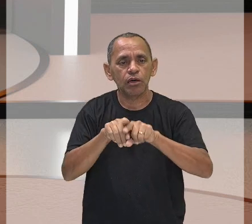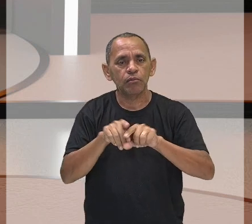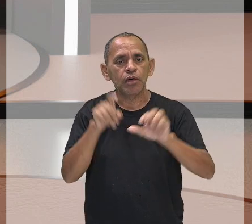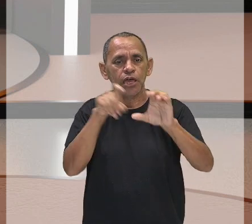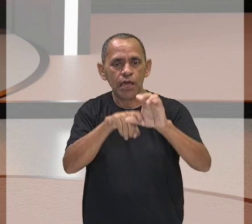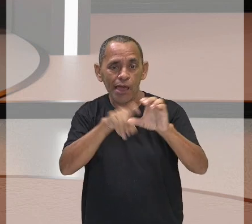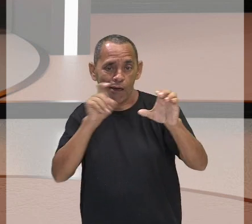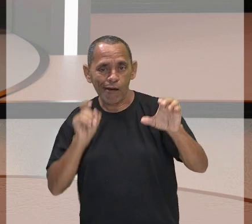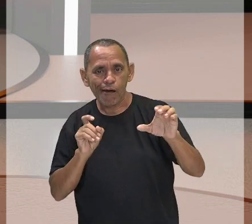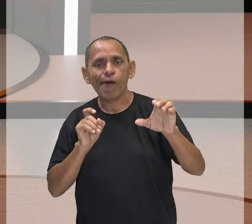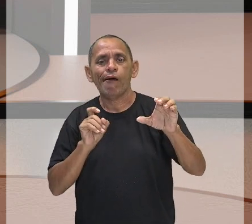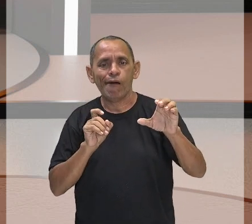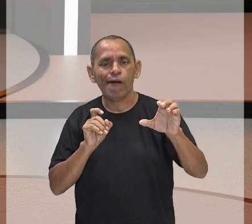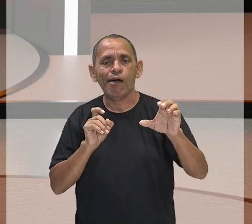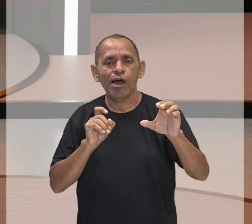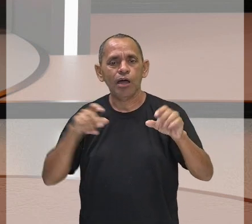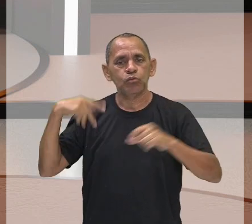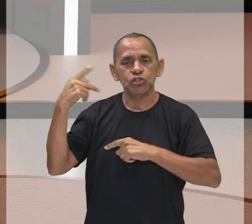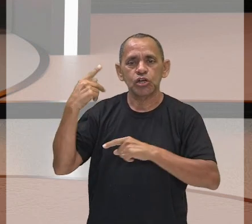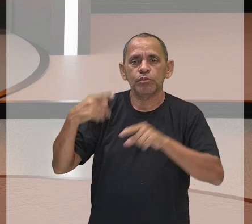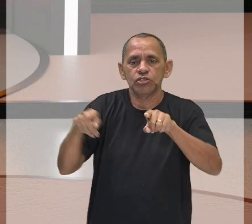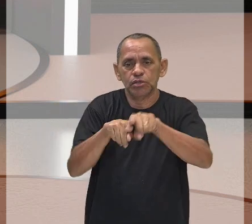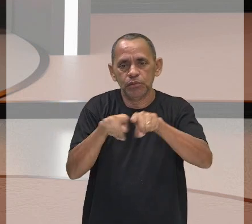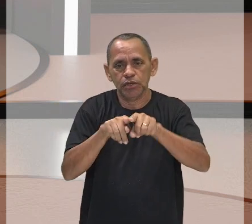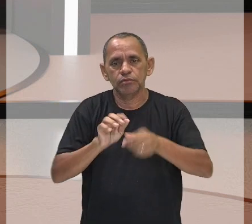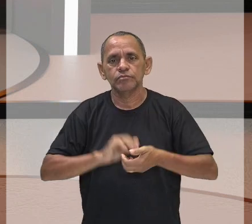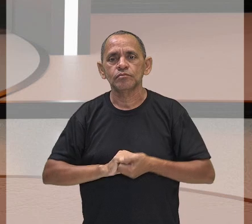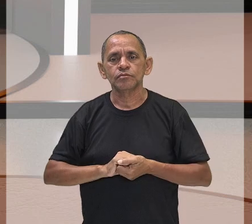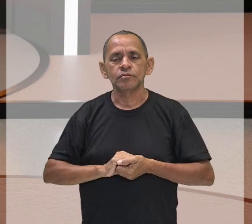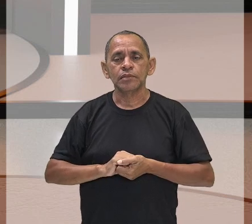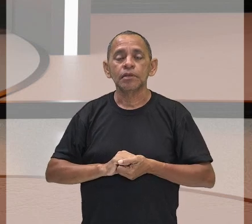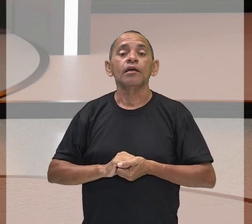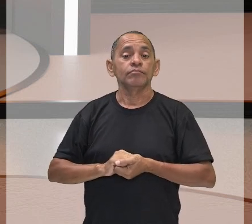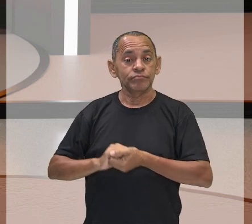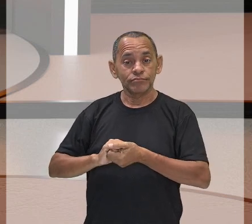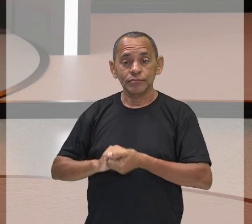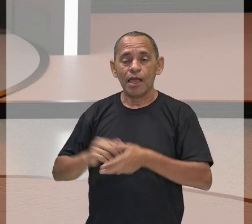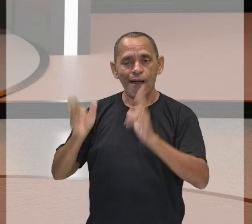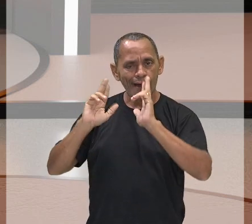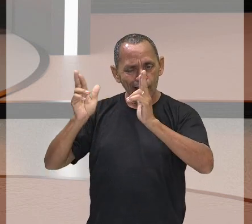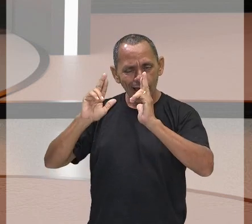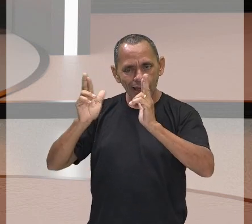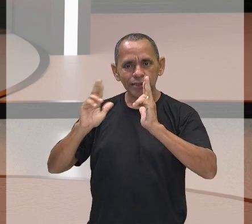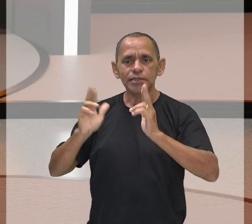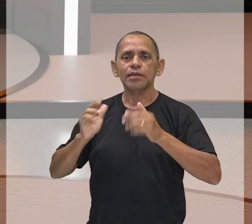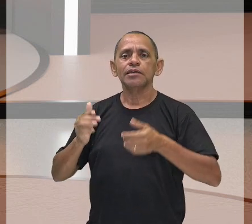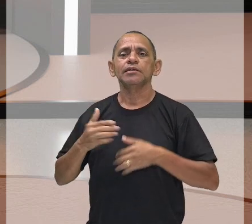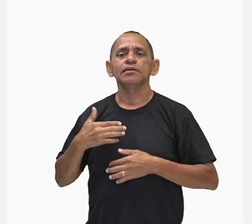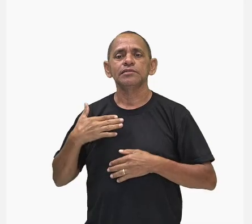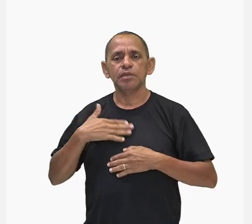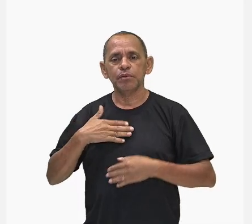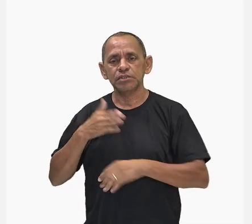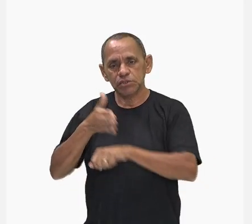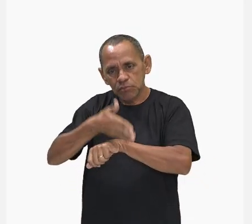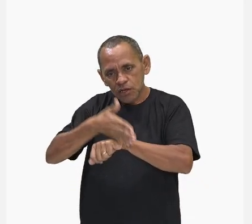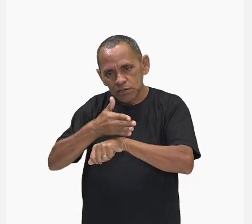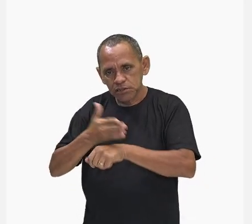emancipado politicamente. Beleza, gente? Eu quero agradecer a participação de vocês e a gente encerra a aula por aqui.